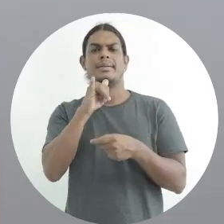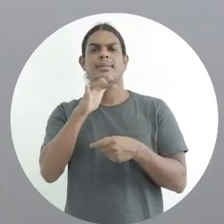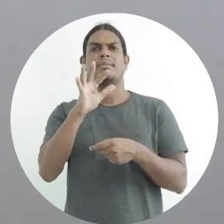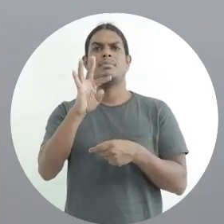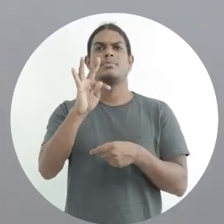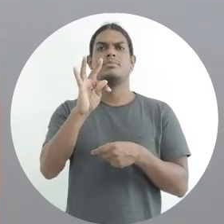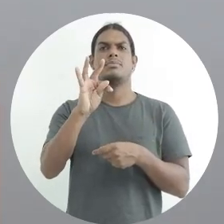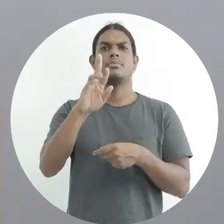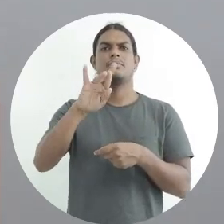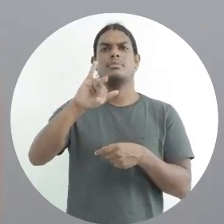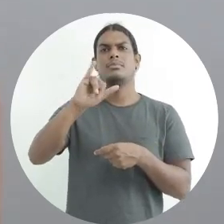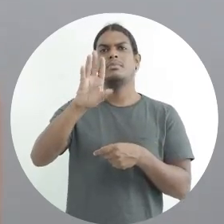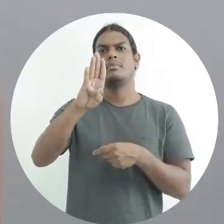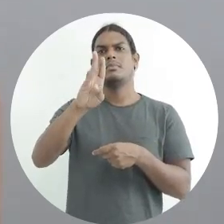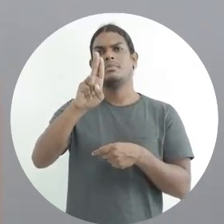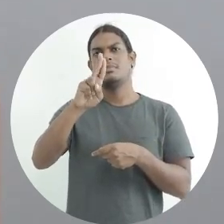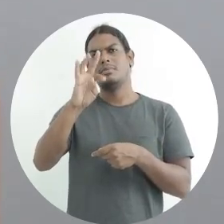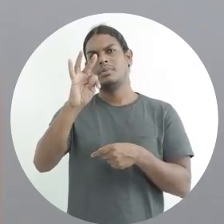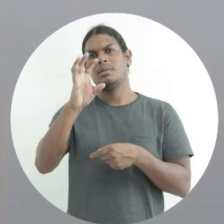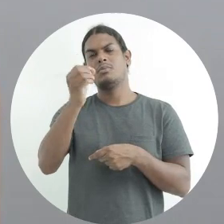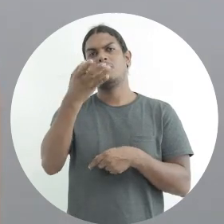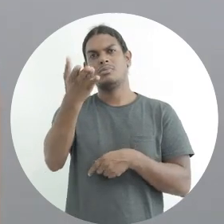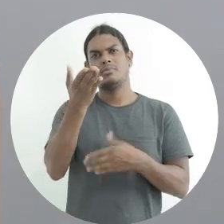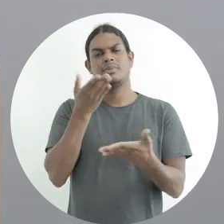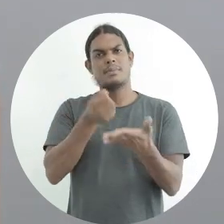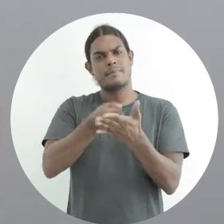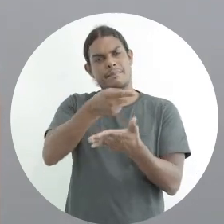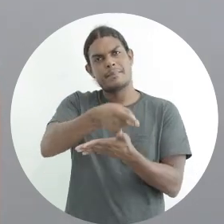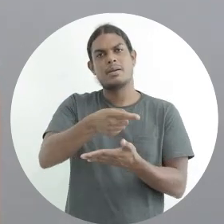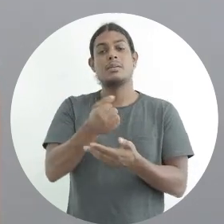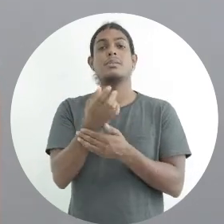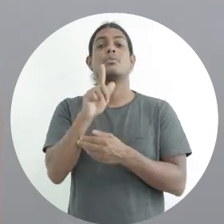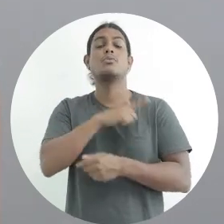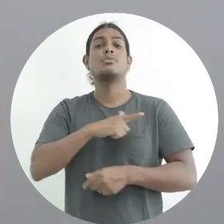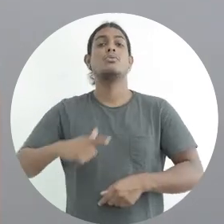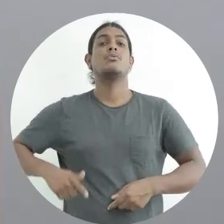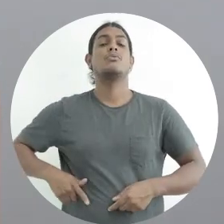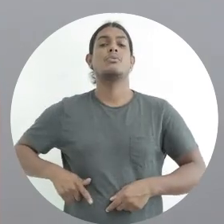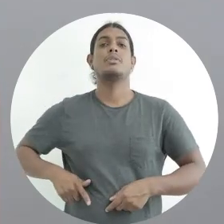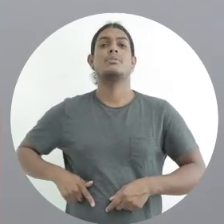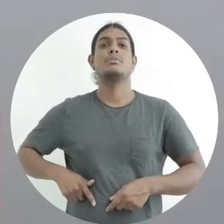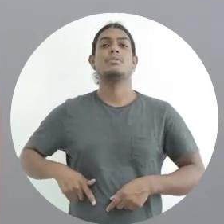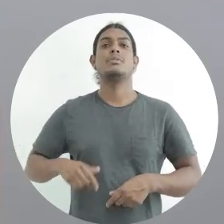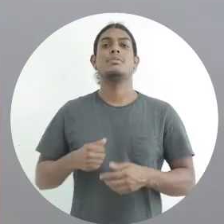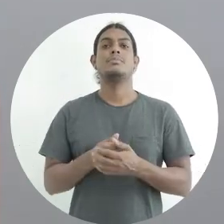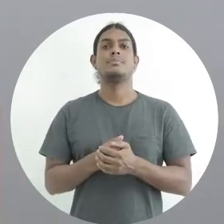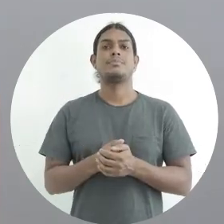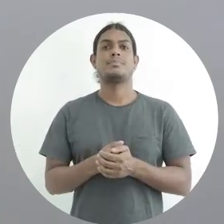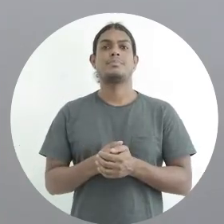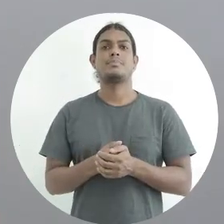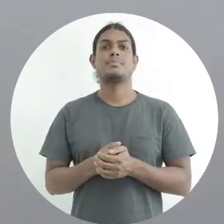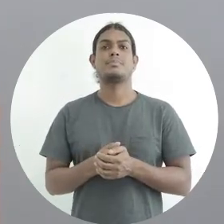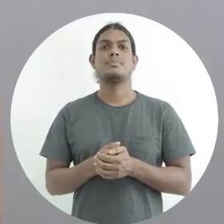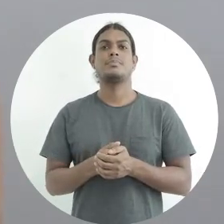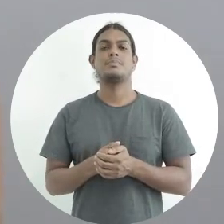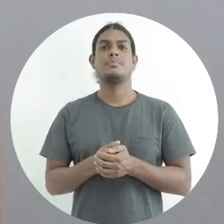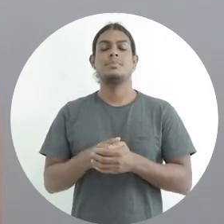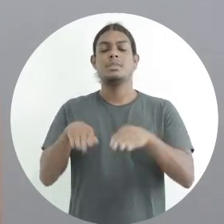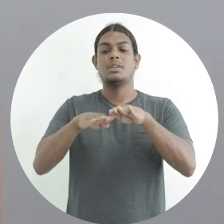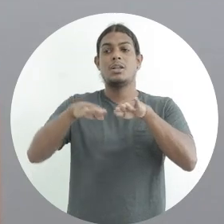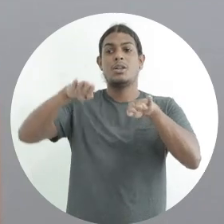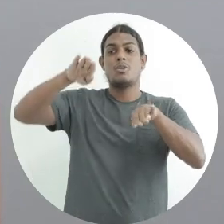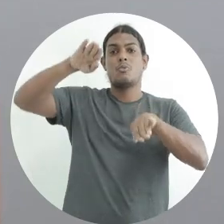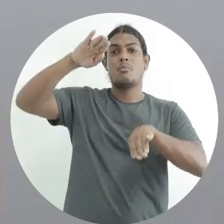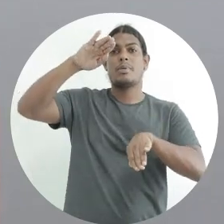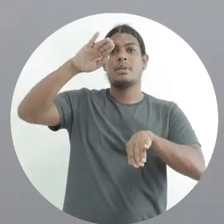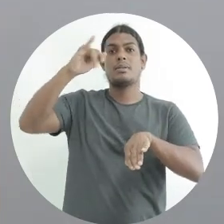impostos. Então, quando o governo aumenta o imposto, a tendência é que as pessoas, que sobrem menos